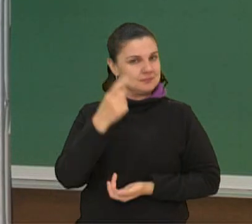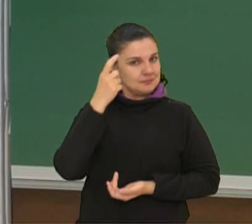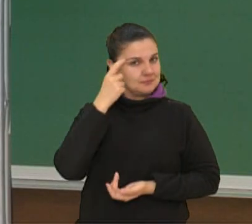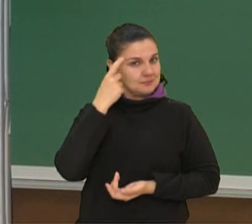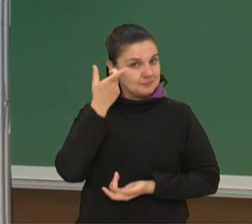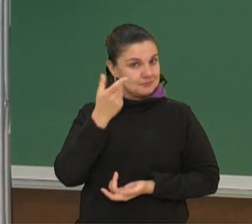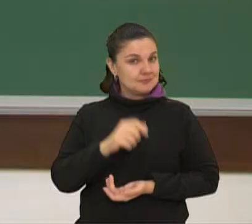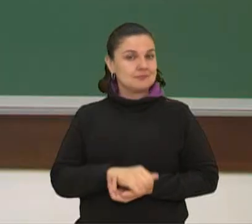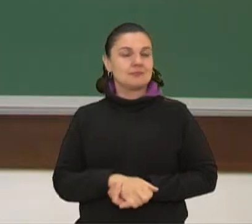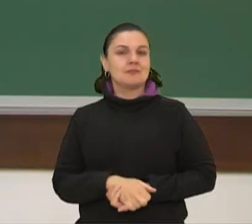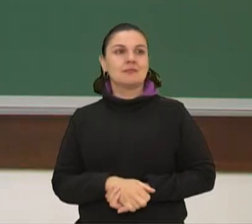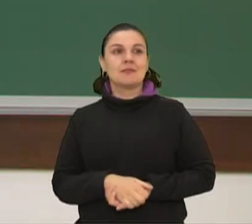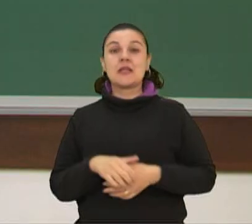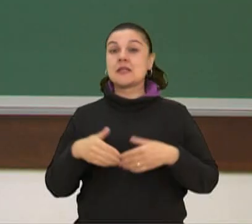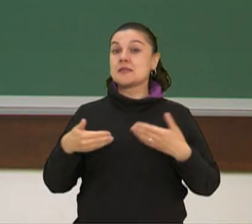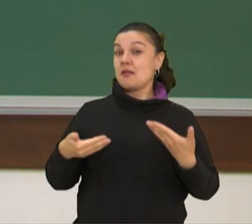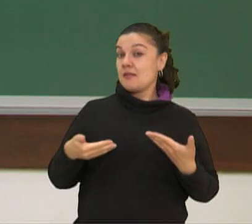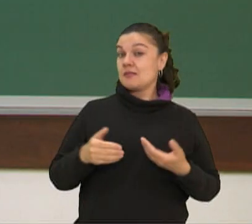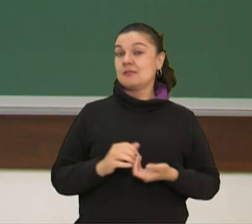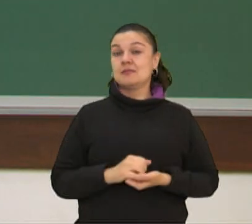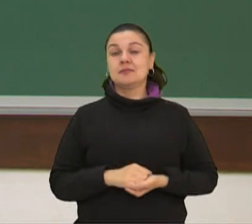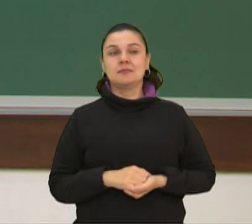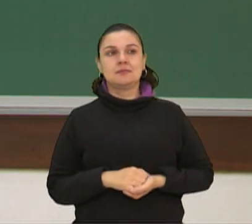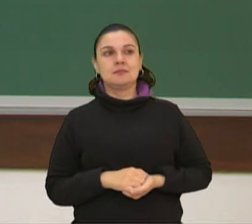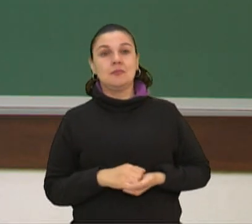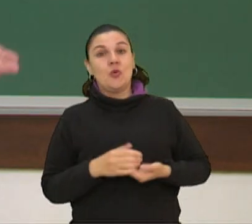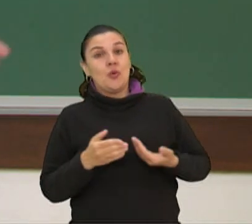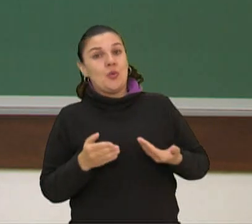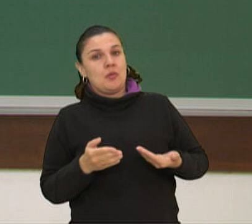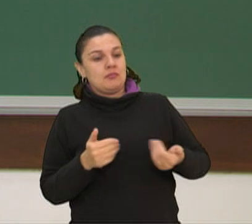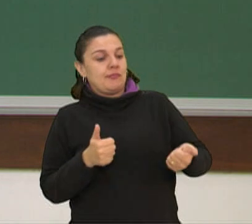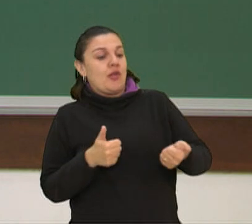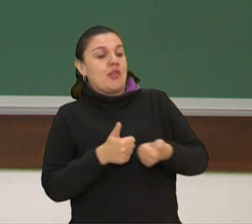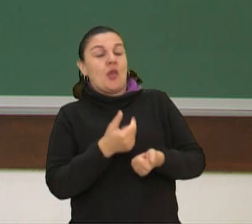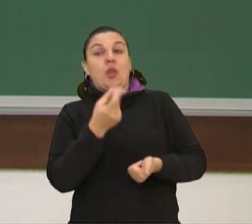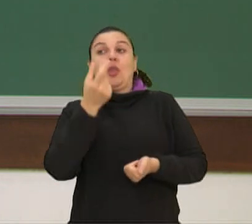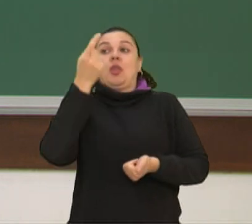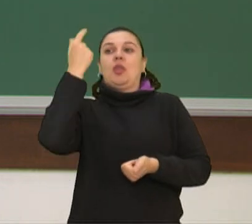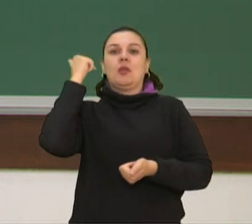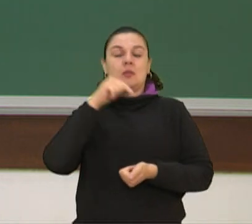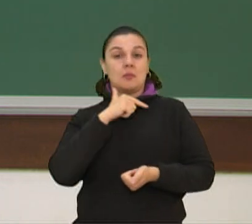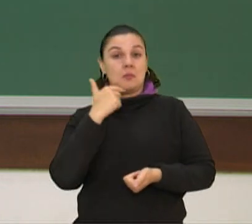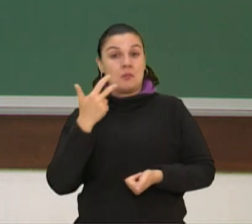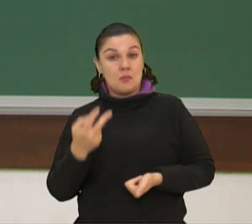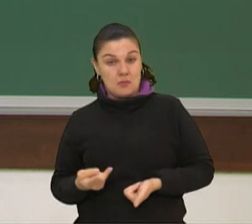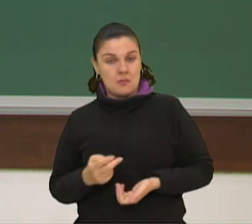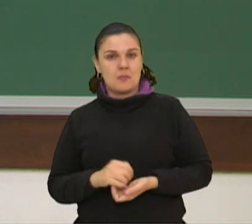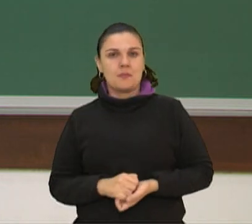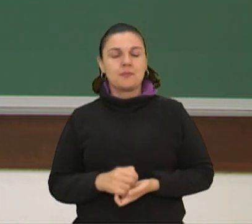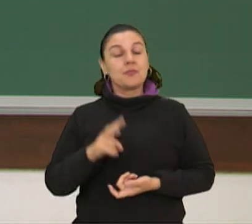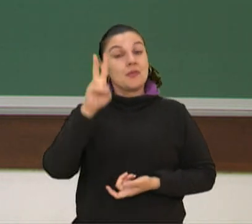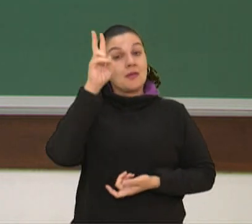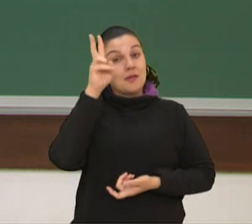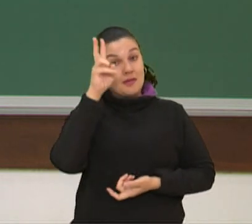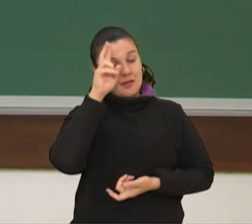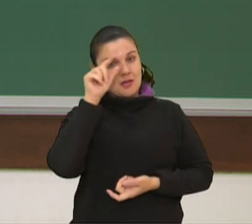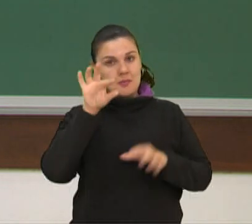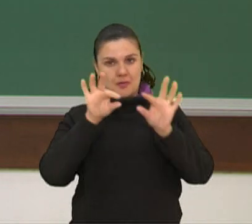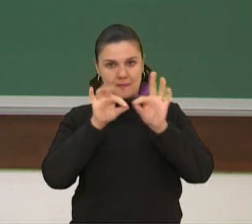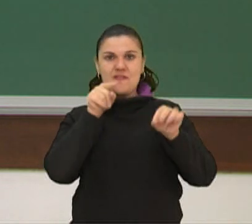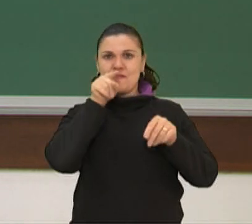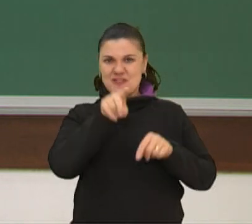Pense aí, quantos de vocês se lembram do nome do bisavô de vocês, que não é nem tão